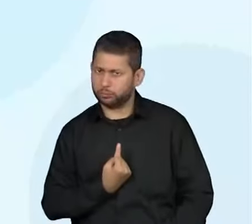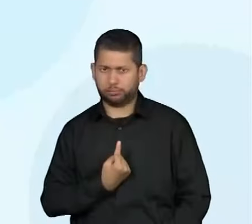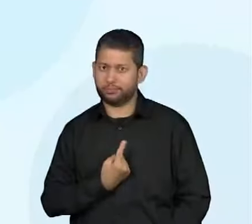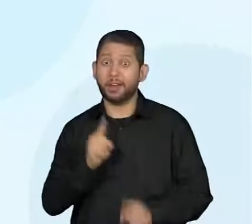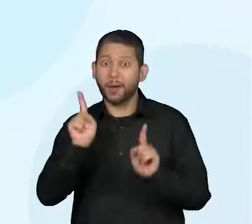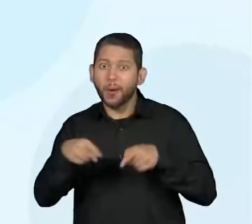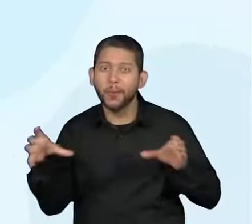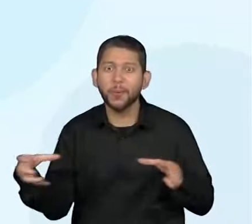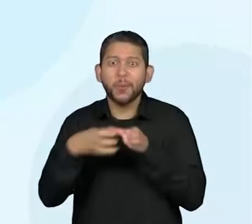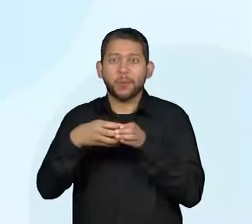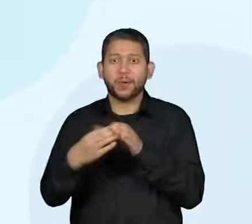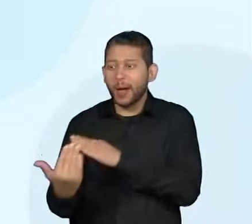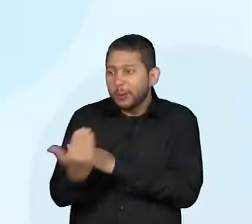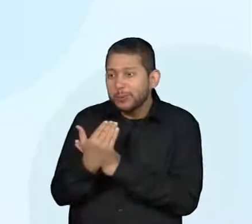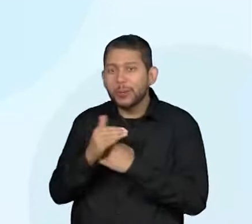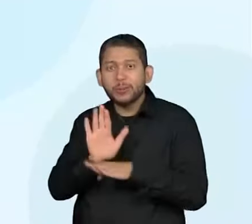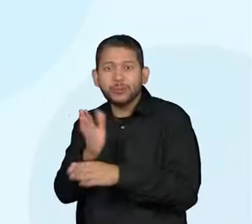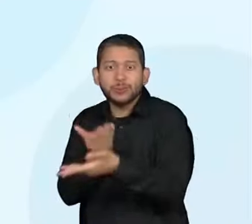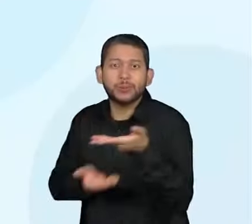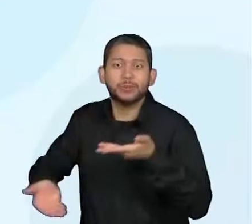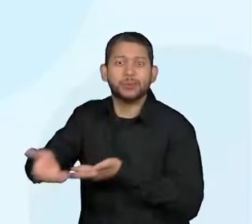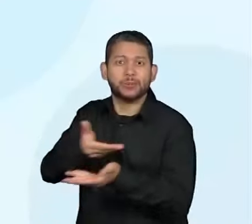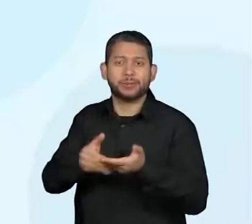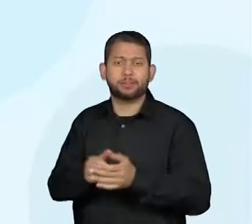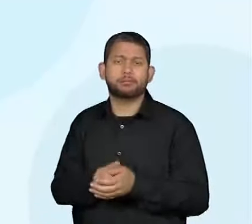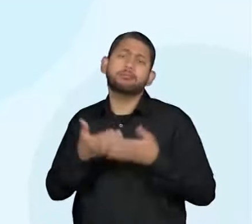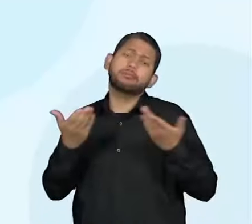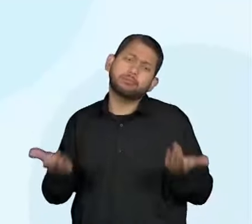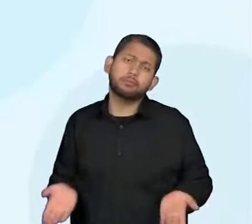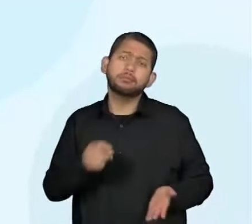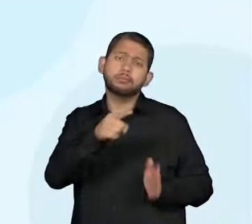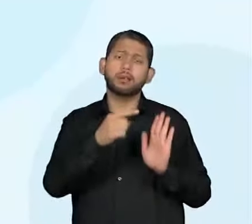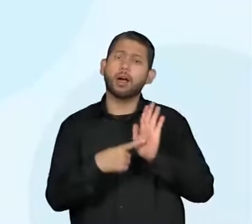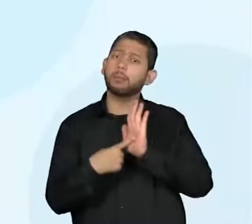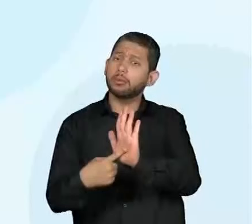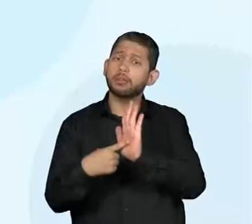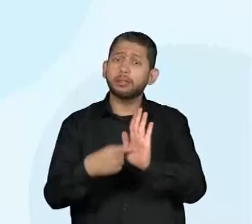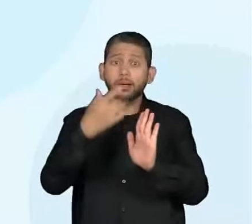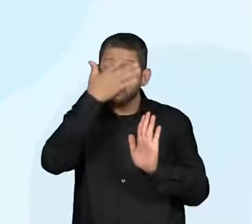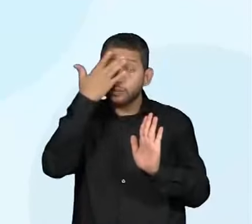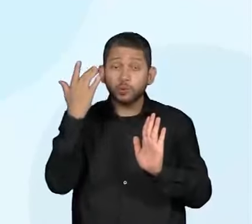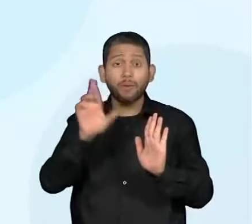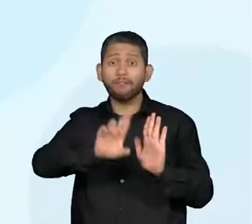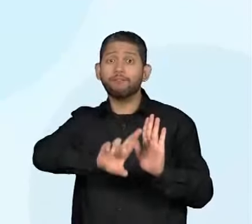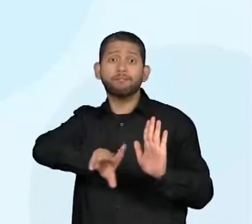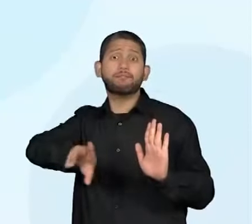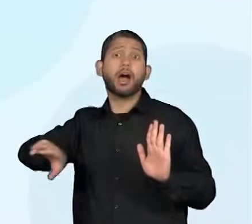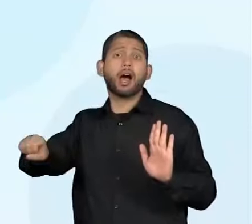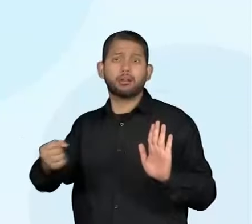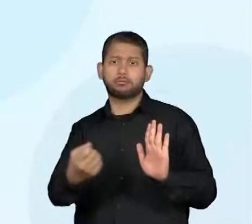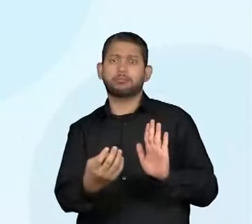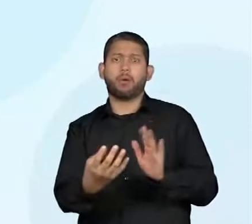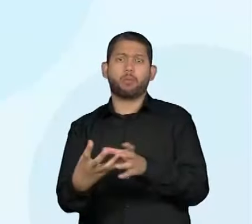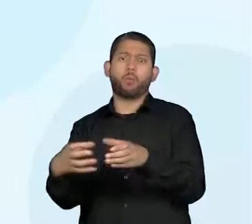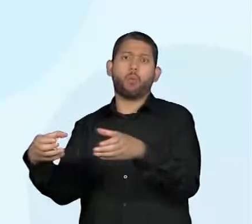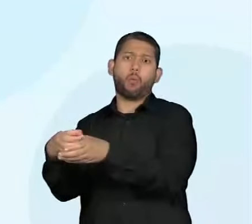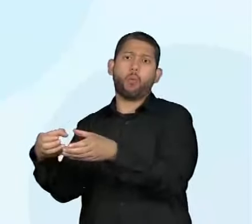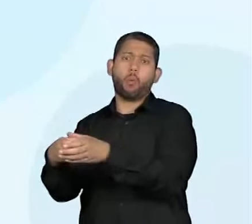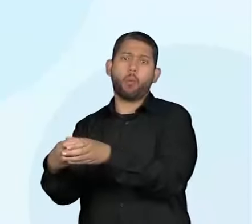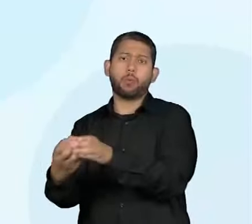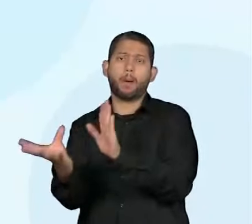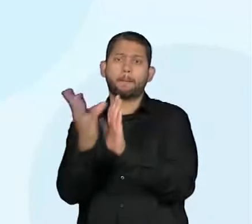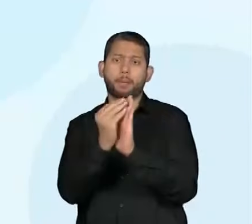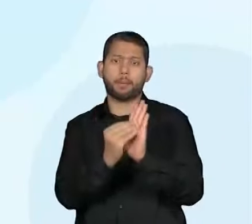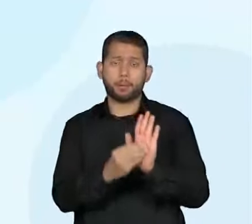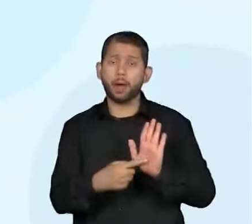colaborativamente. Lembre-se de que, para produzir uma apresentação, muitas pessoas são envolvidas. Então, vamos compartilhar os